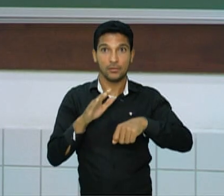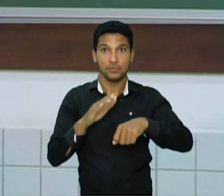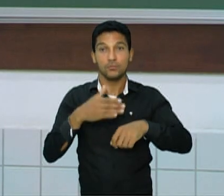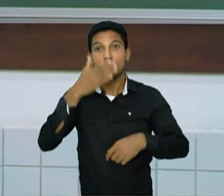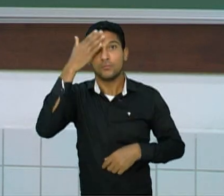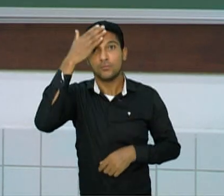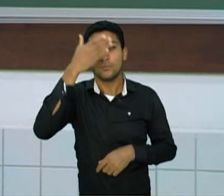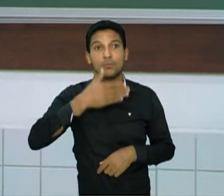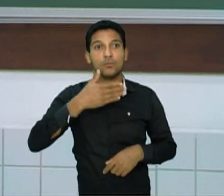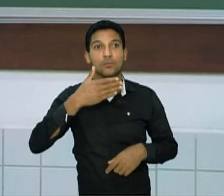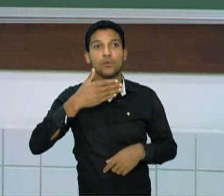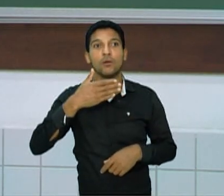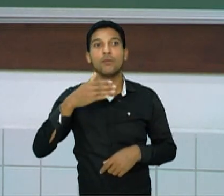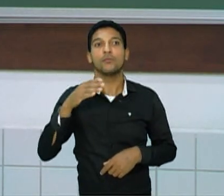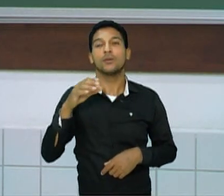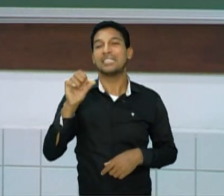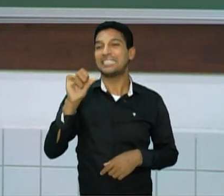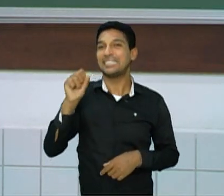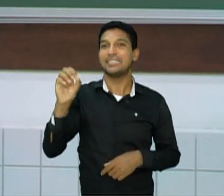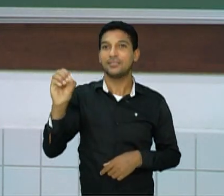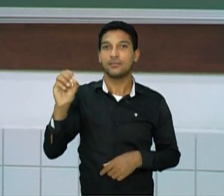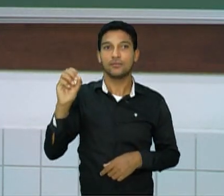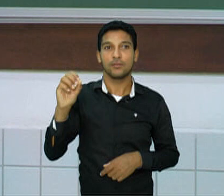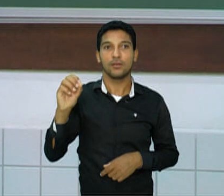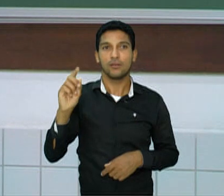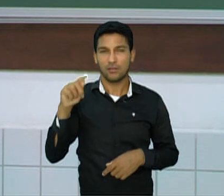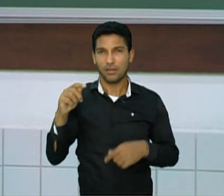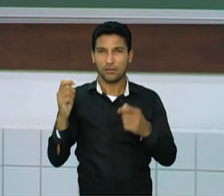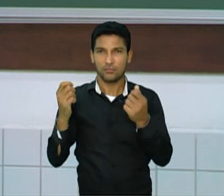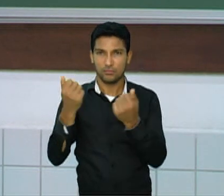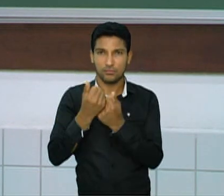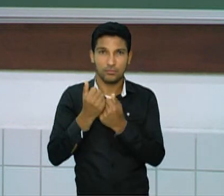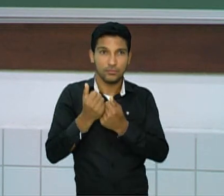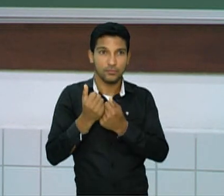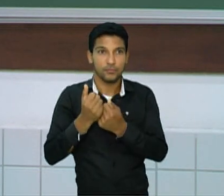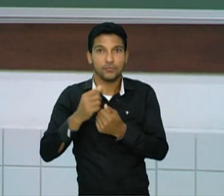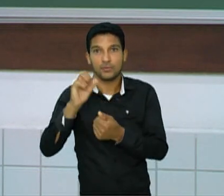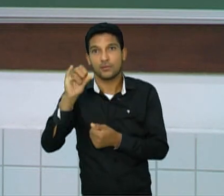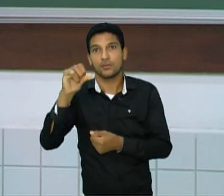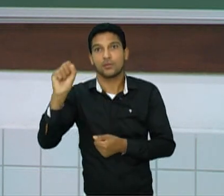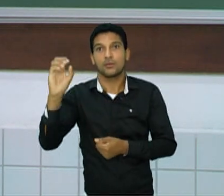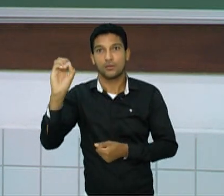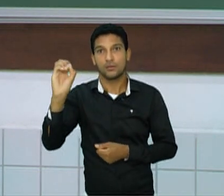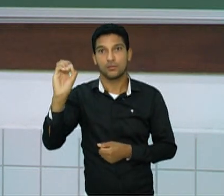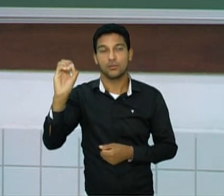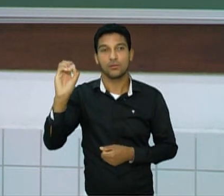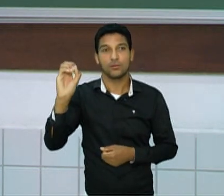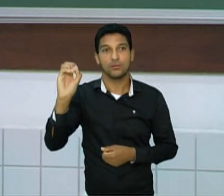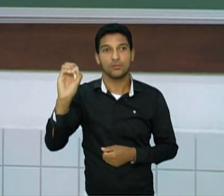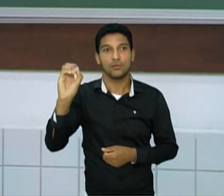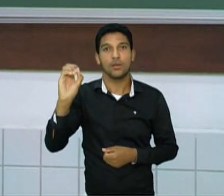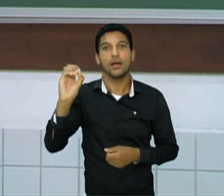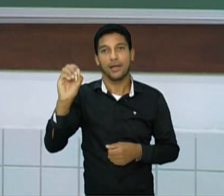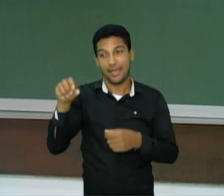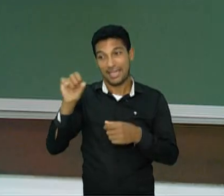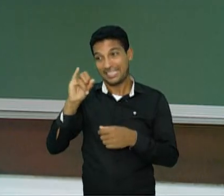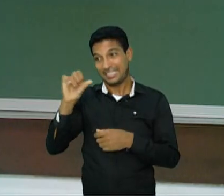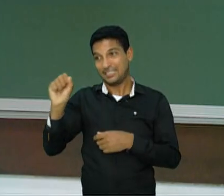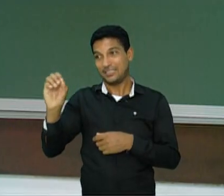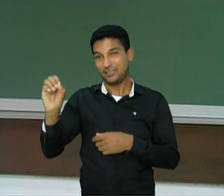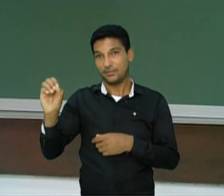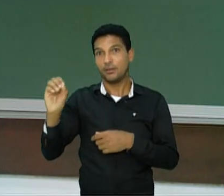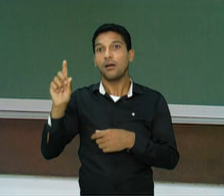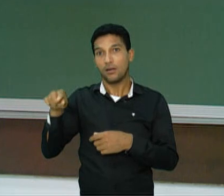trocar, isso é mais provável. Nesse caso, eu consigo observar que o isso está exercendo função de sujeito. Se